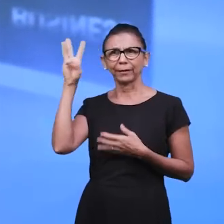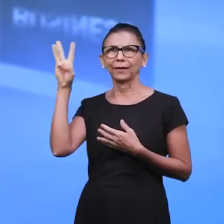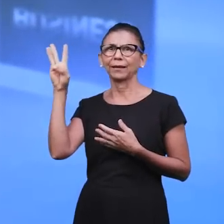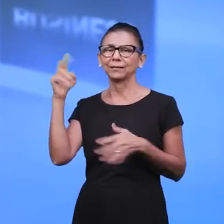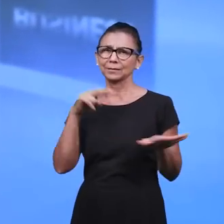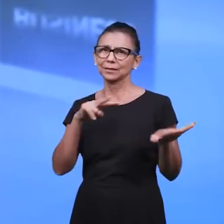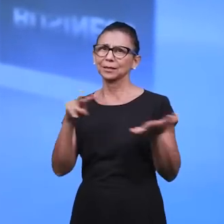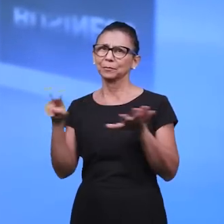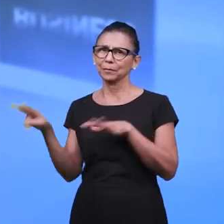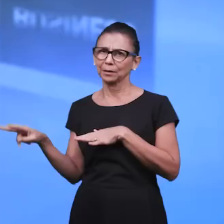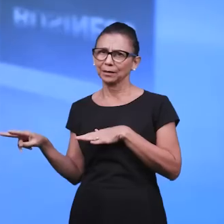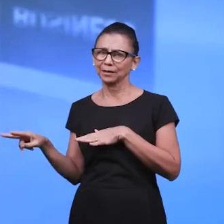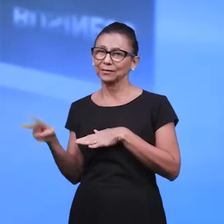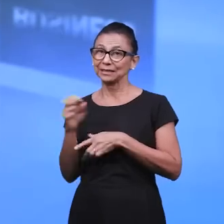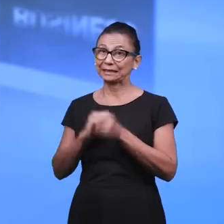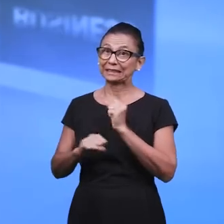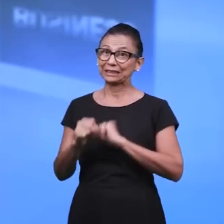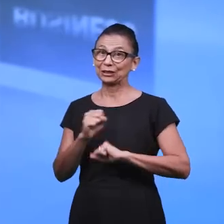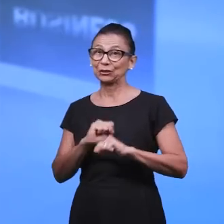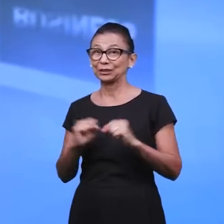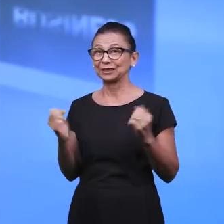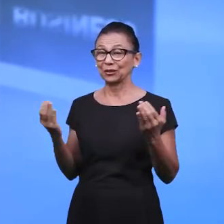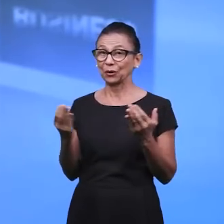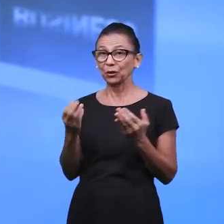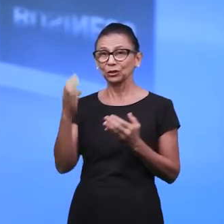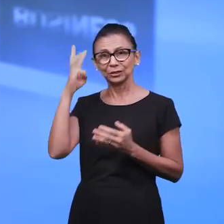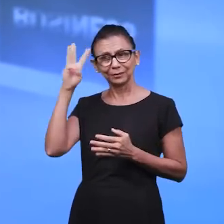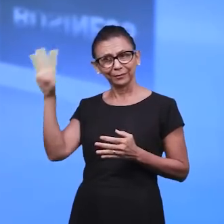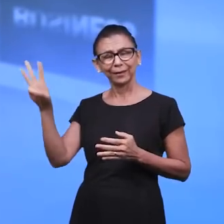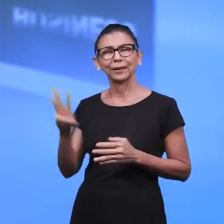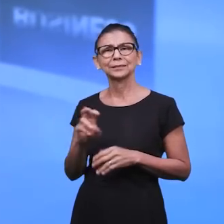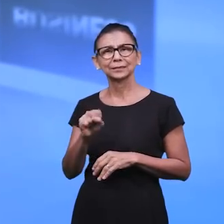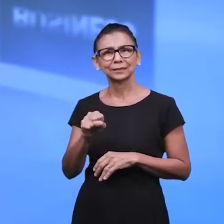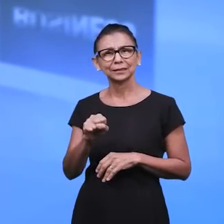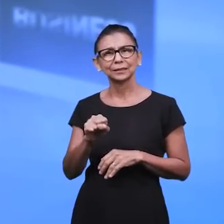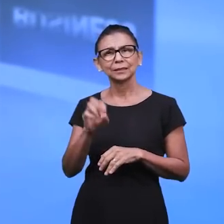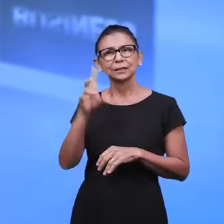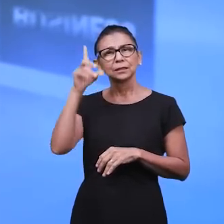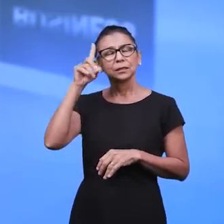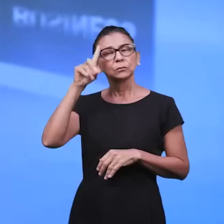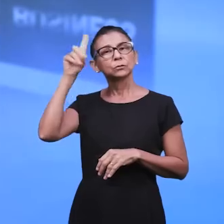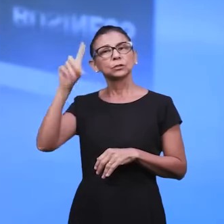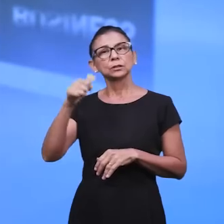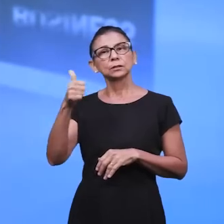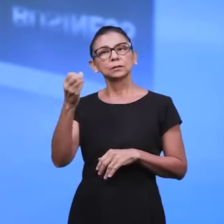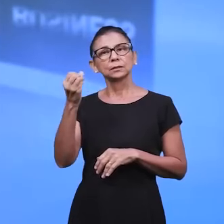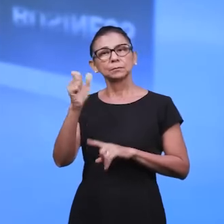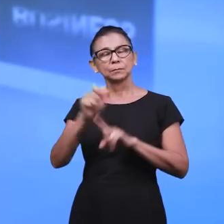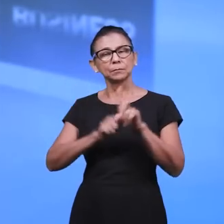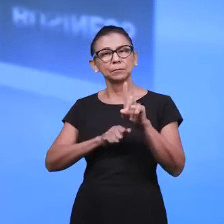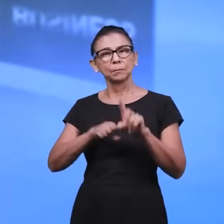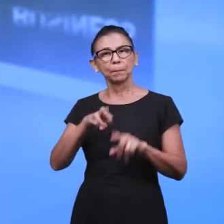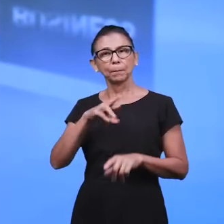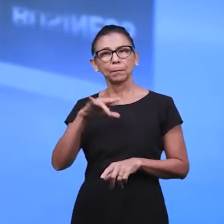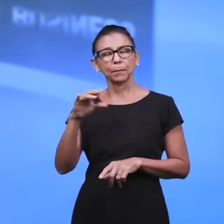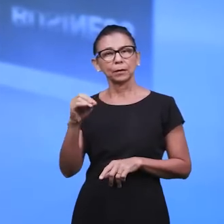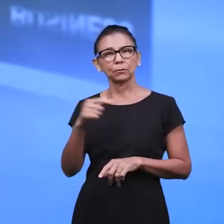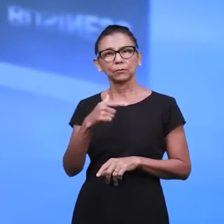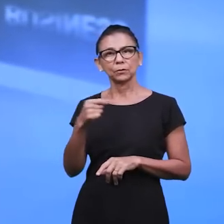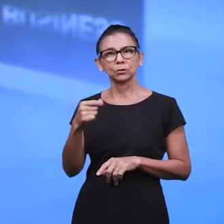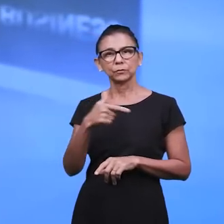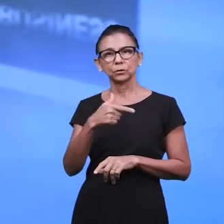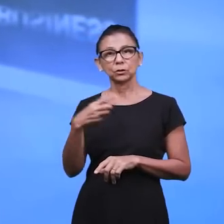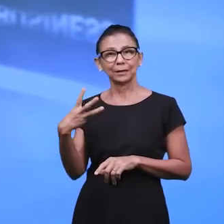né? Então você que estava esperando por essa terça-feira, hoje é dia 16 de maio de 2023. E a partir de agora, nós